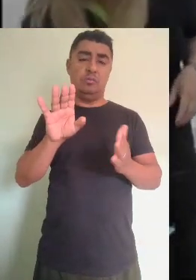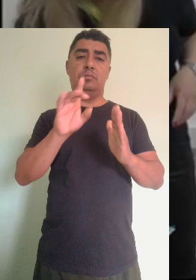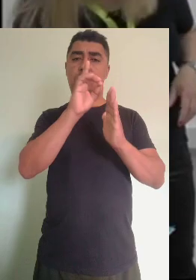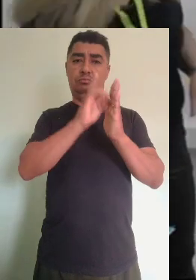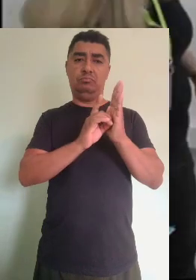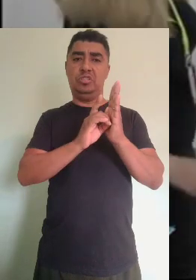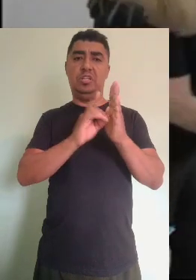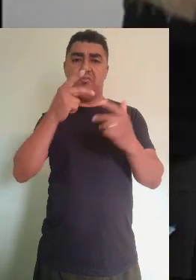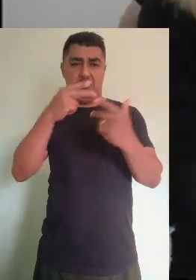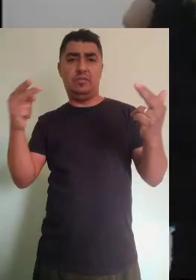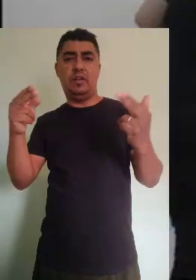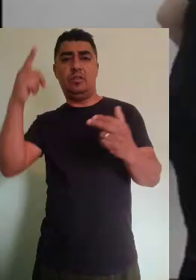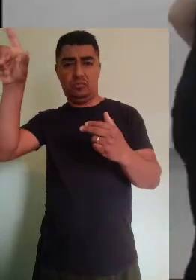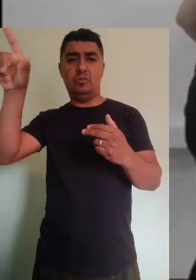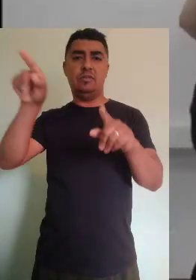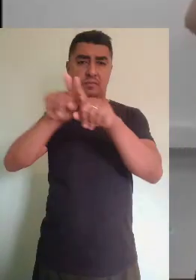certo?